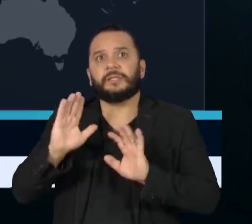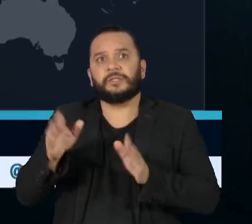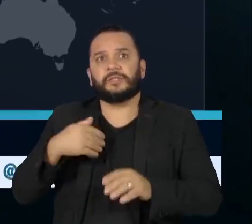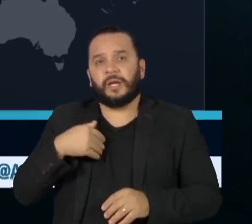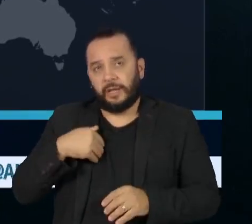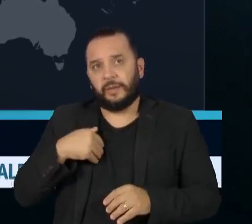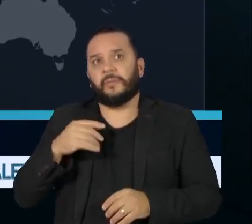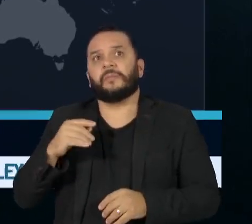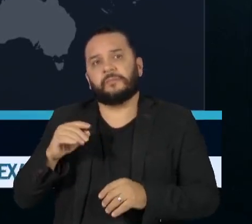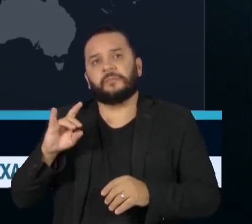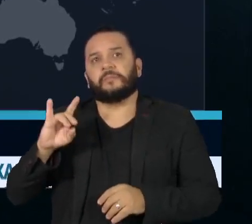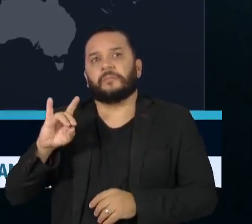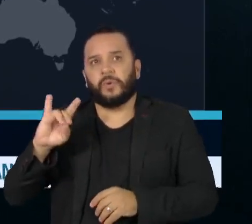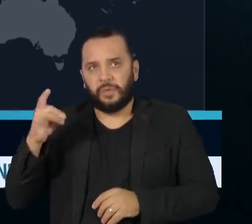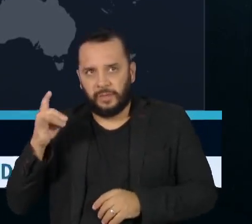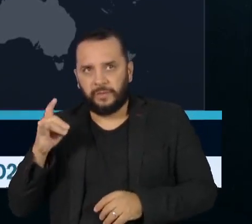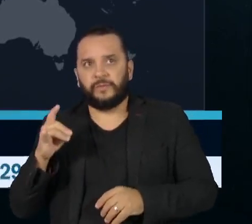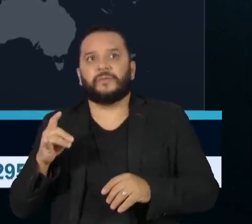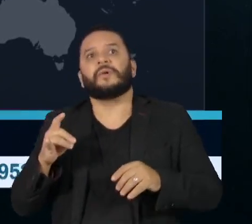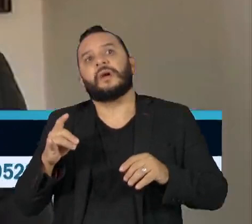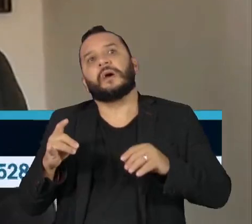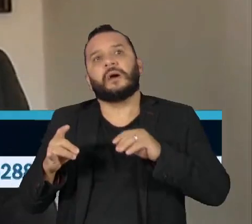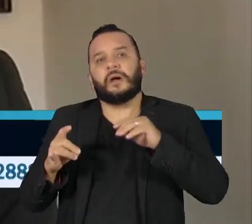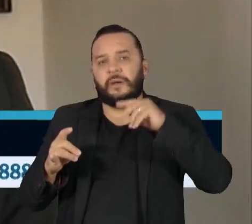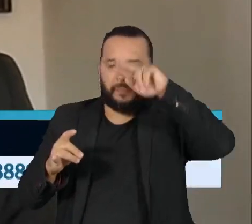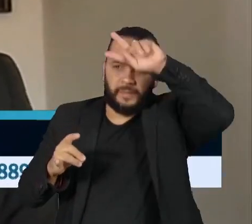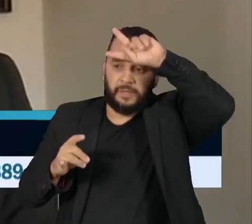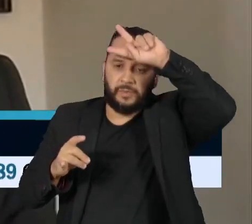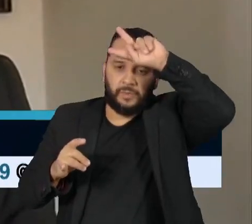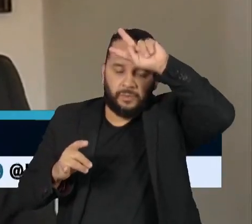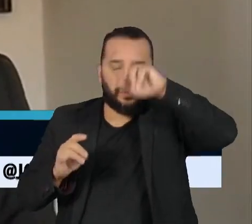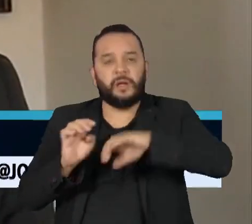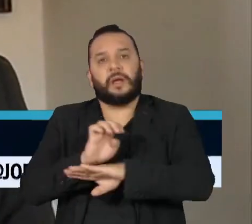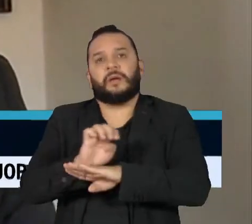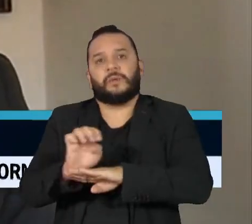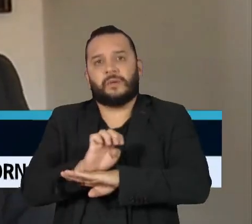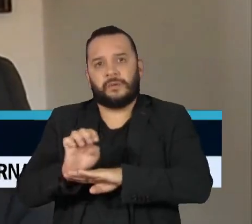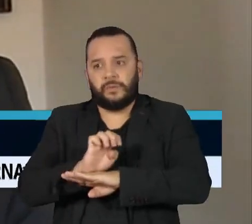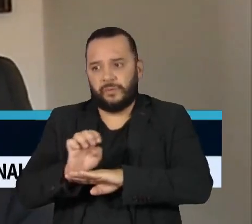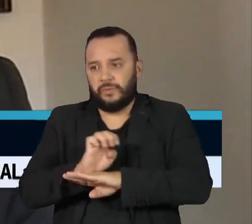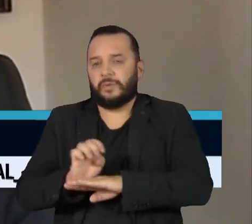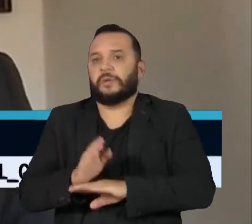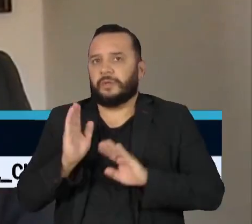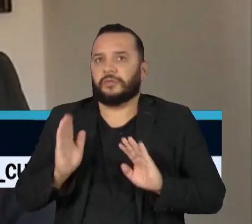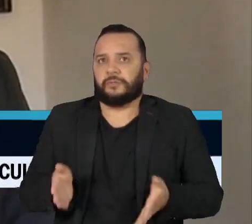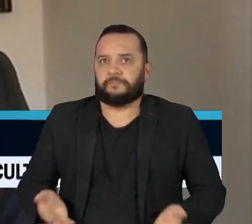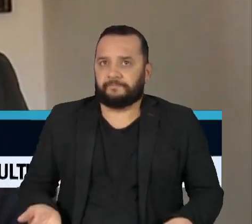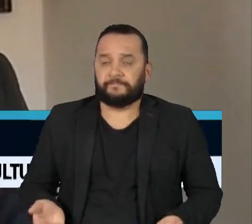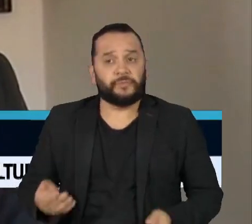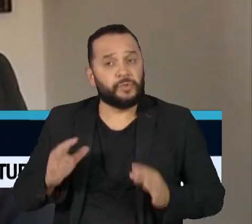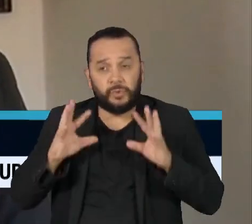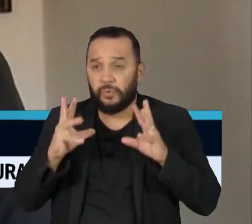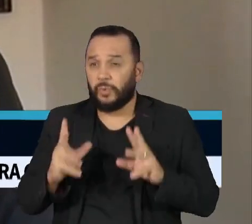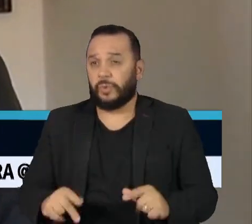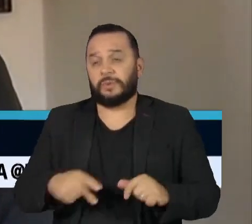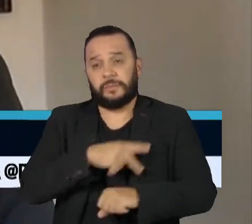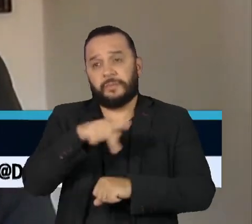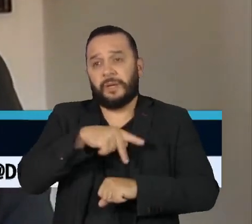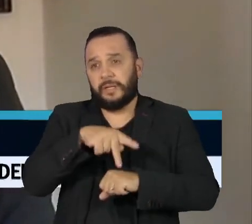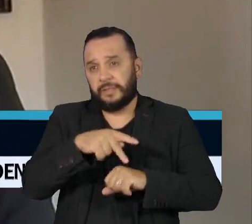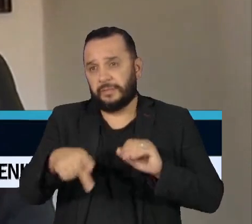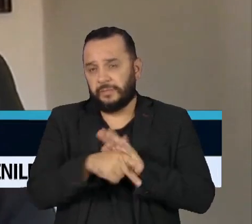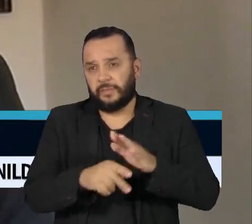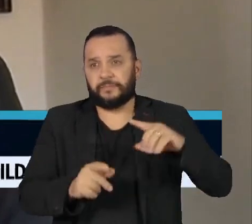Bolívia, Colômbia, Equador e Peru. Esses países todos que compõem o Mercosul são países com